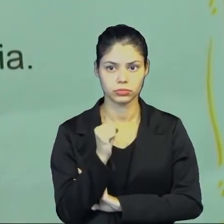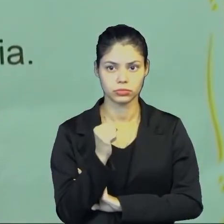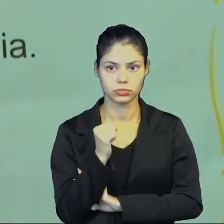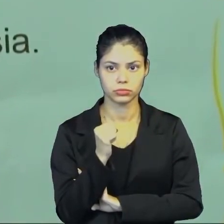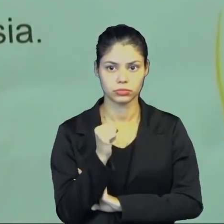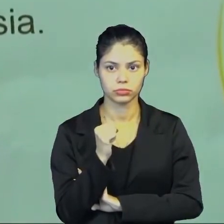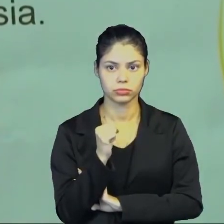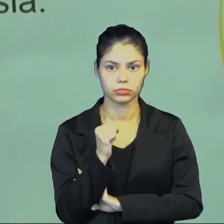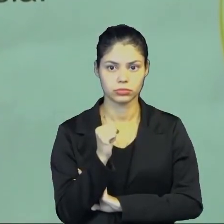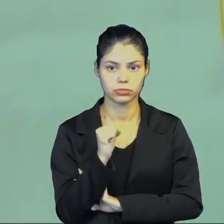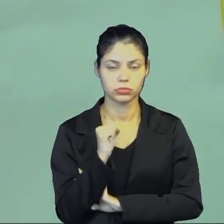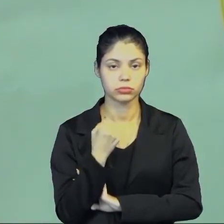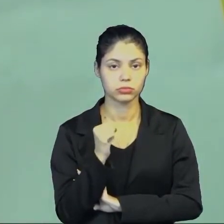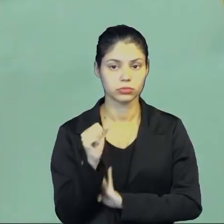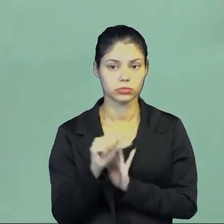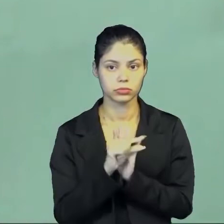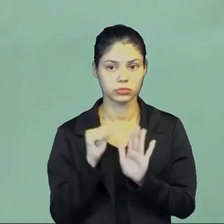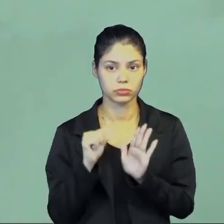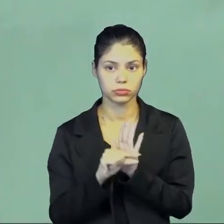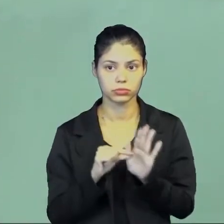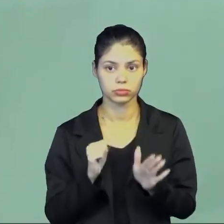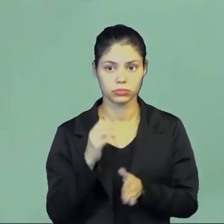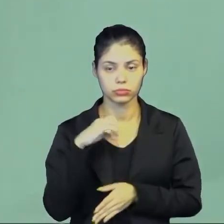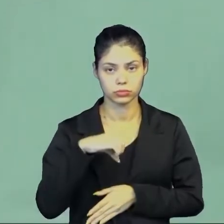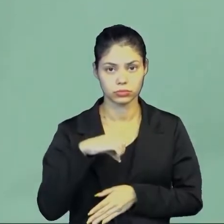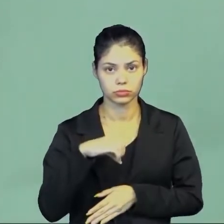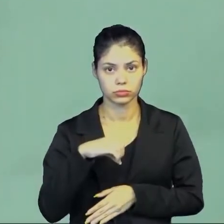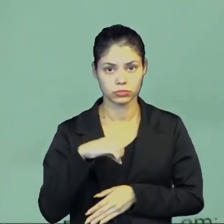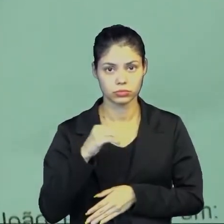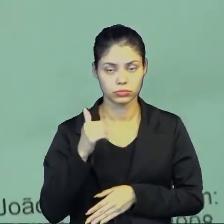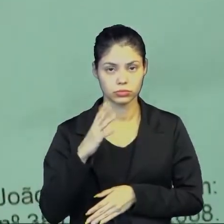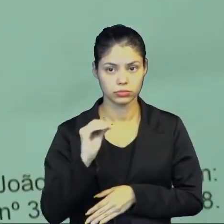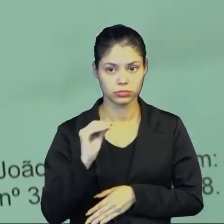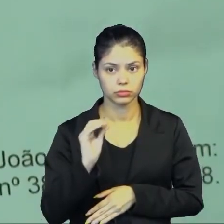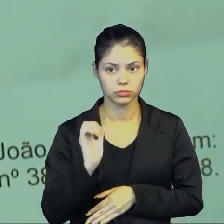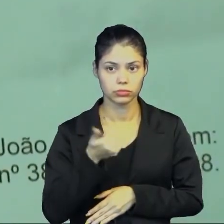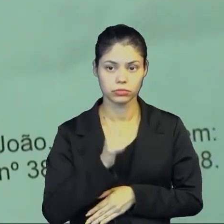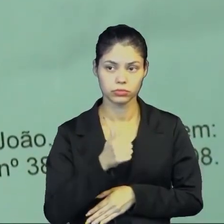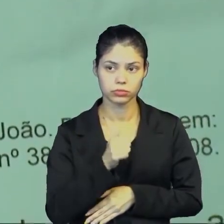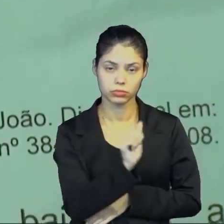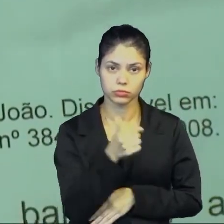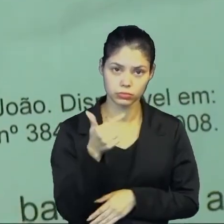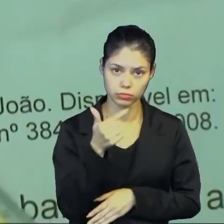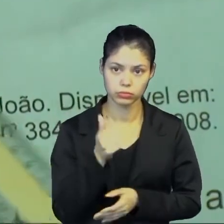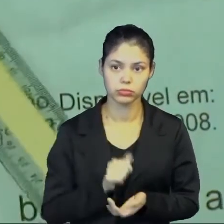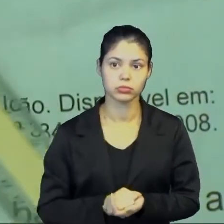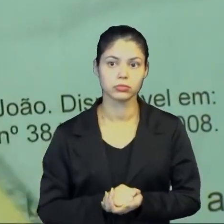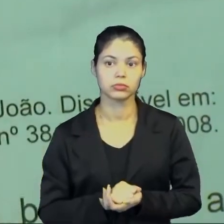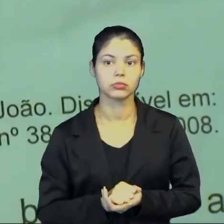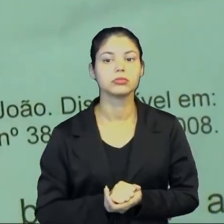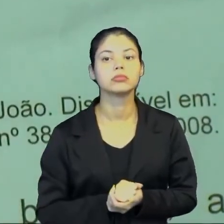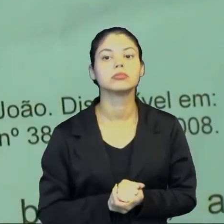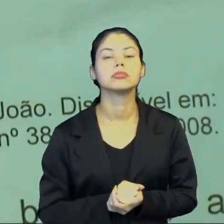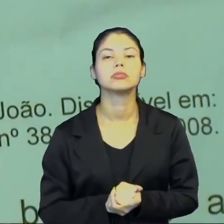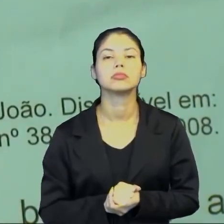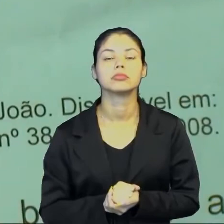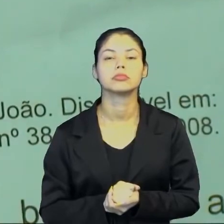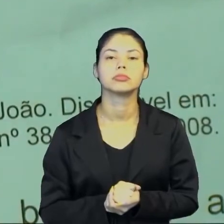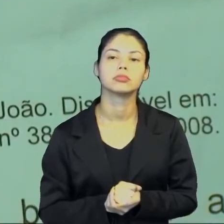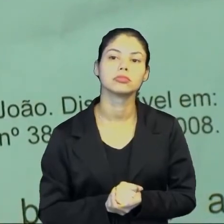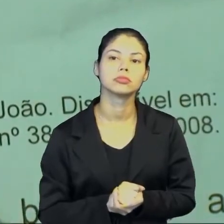8 linhas, 9, 10, 11, 12 linhas, ó.